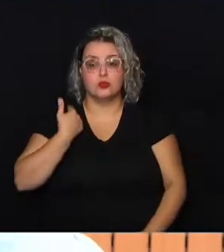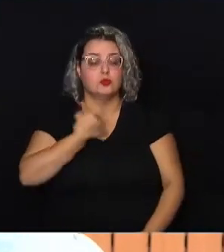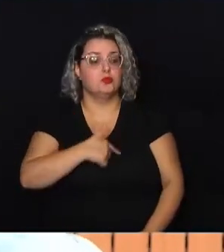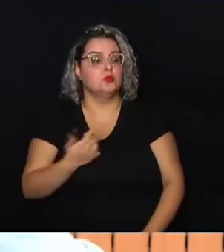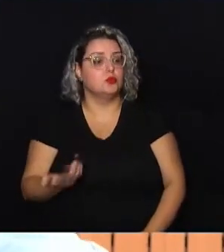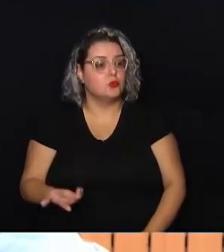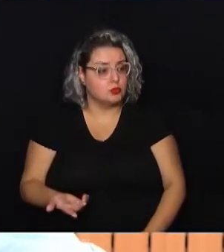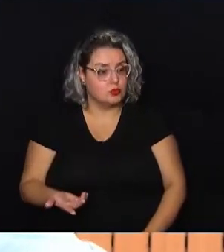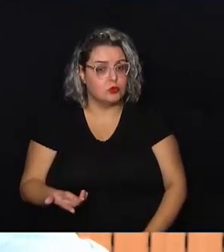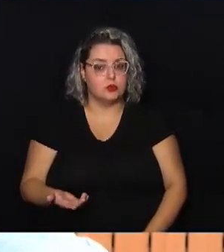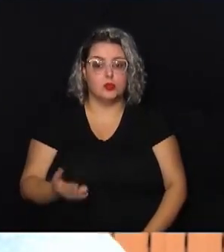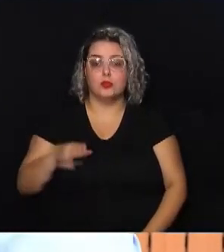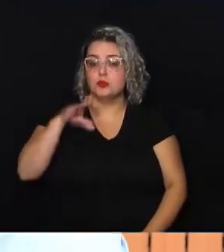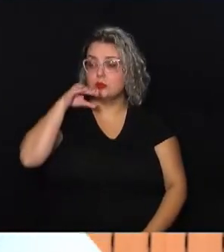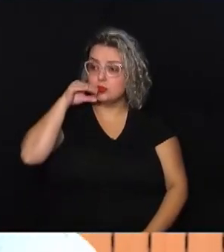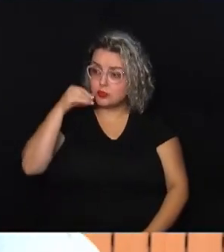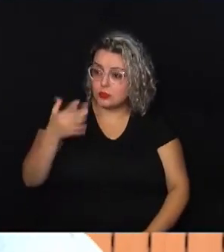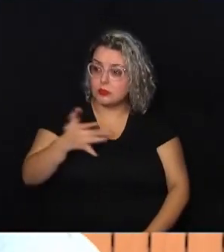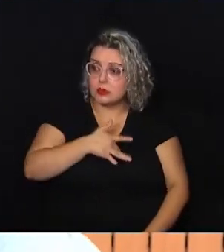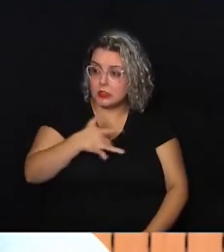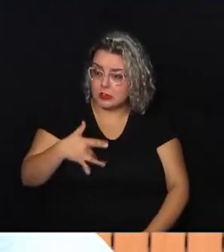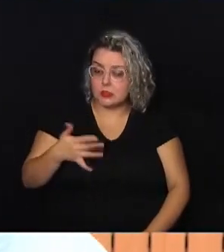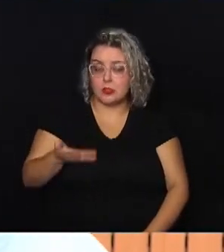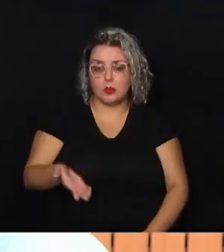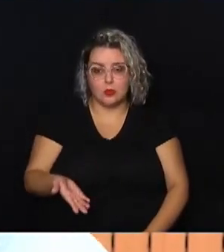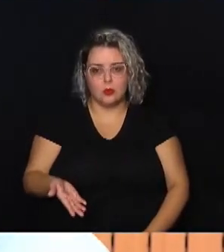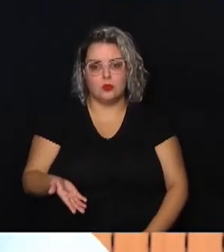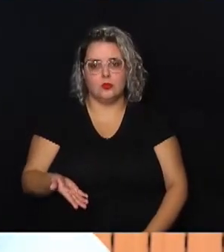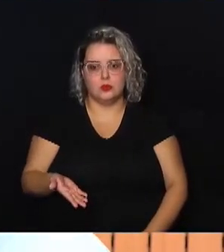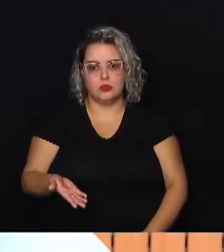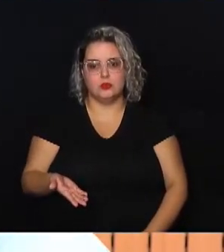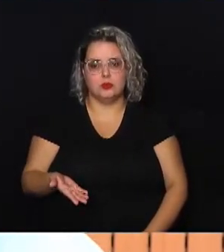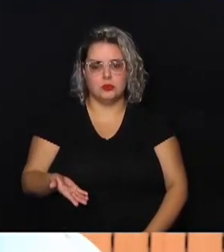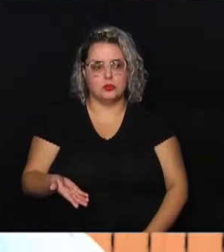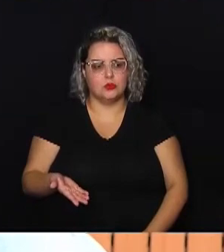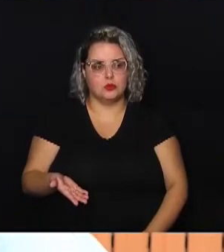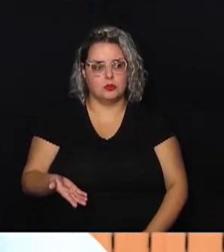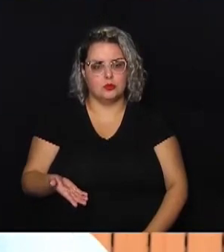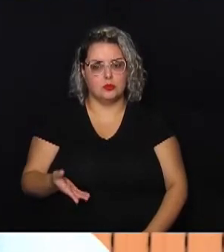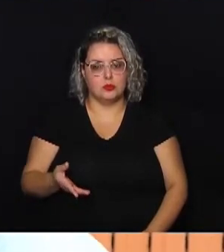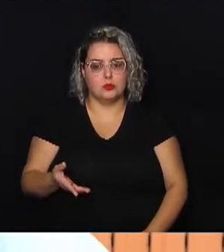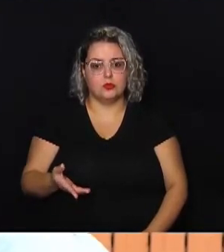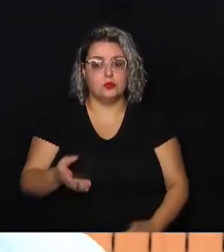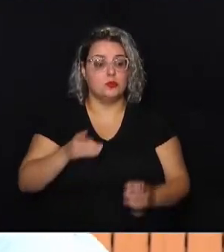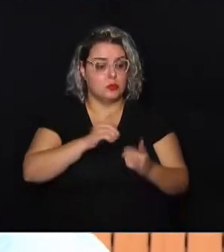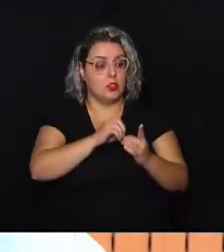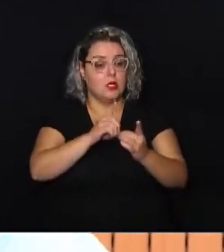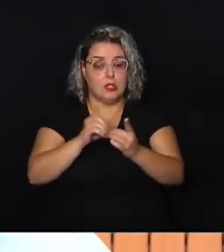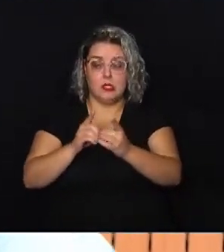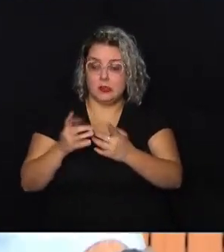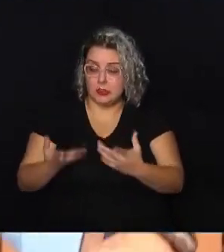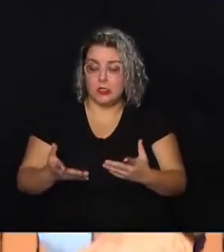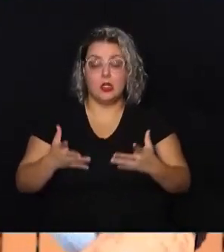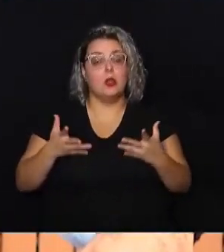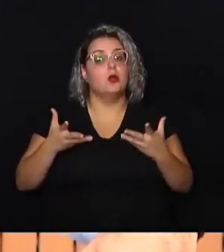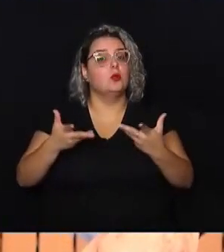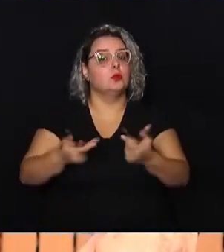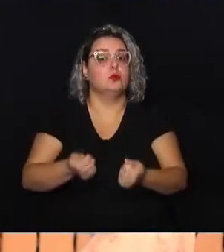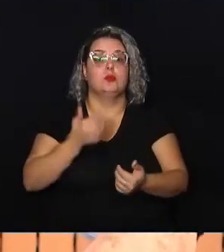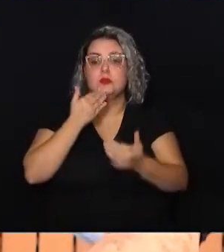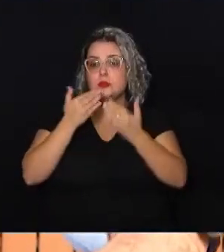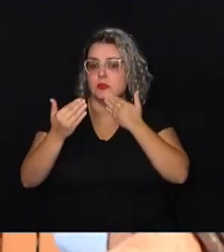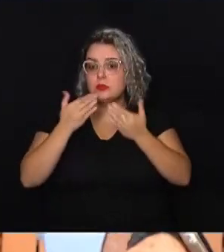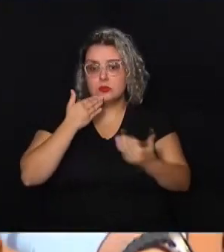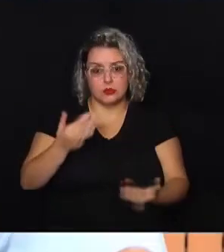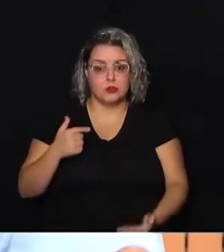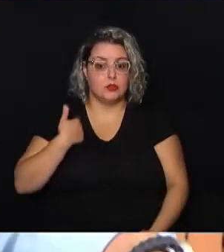nossos funcionários da saúde, de atenderem, né, a toda essa demanda